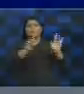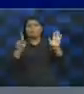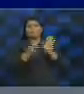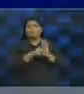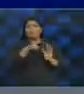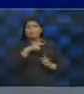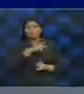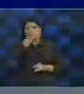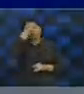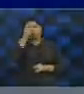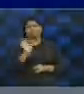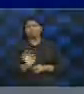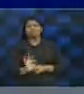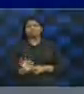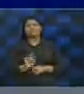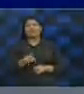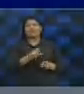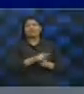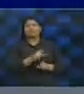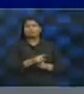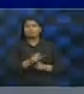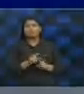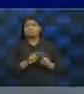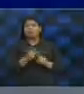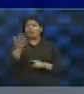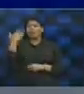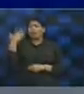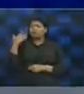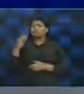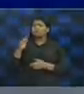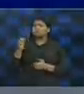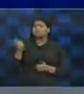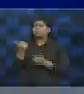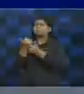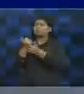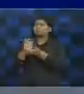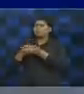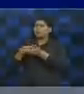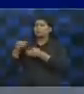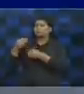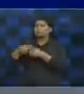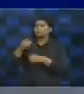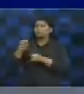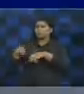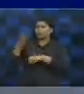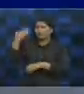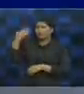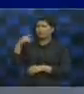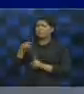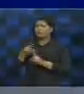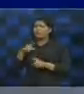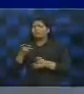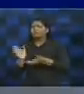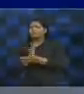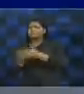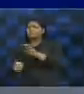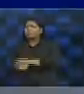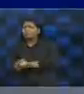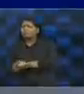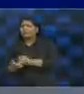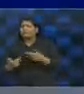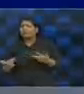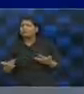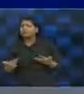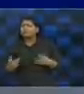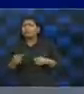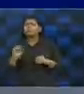seu, ocorria algo, coisas não republicanas no aluguel dessas escolas, mas são muitas escolas improvisadas, e o que